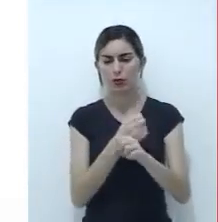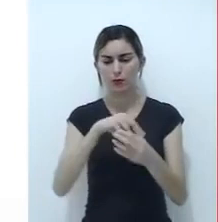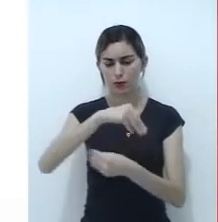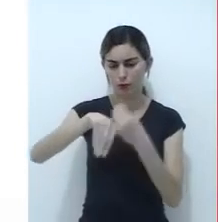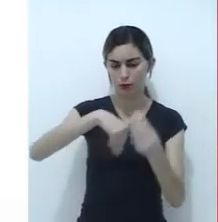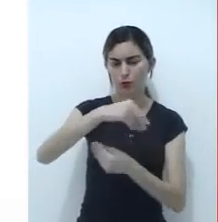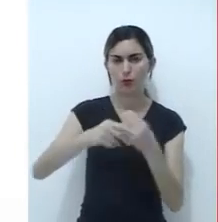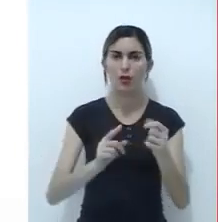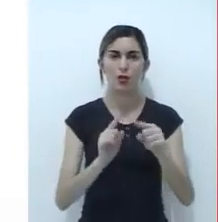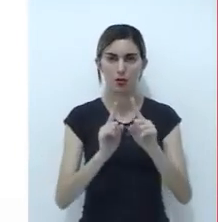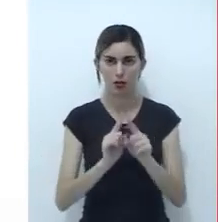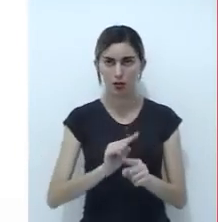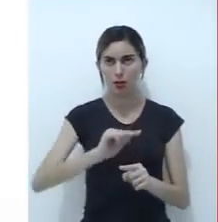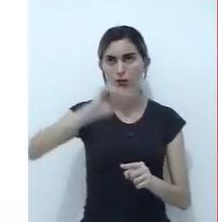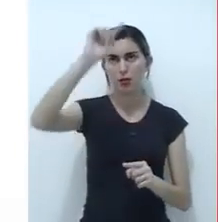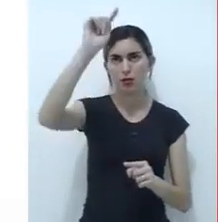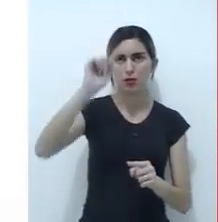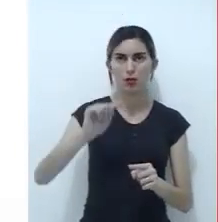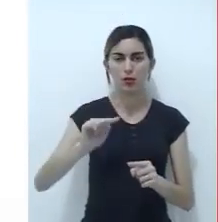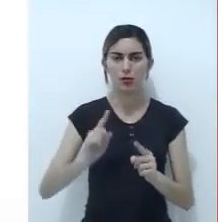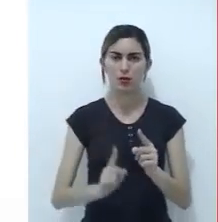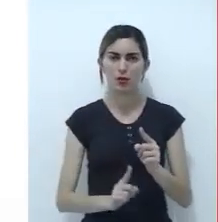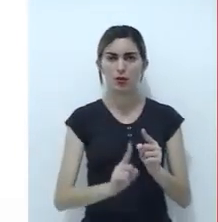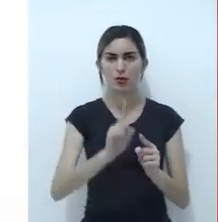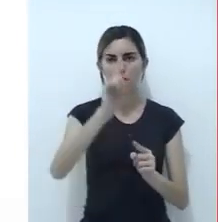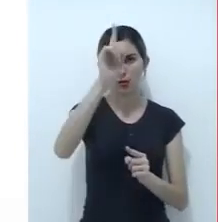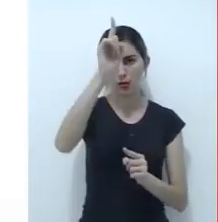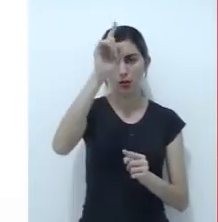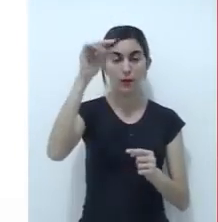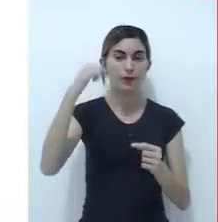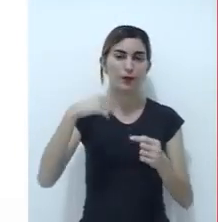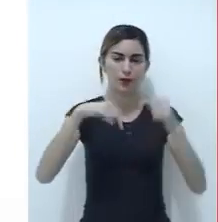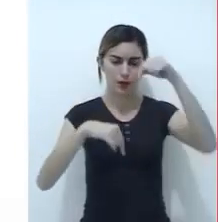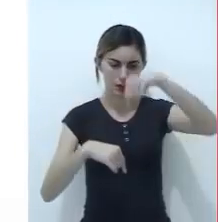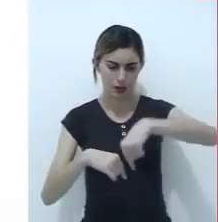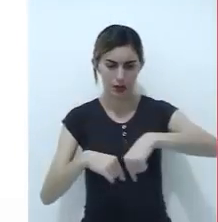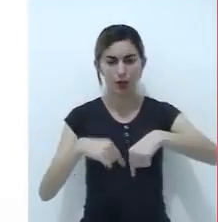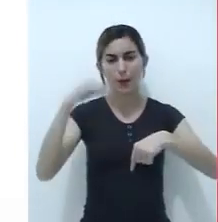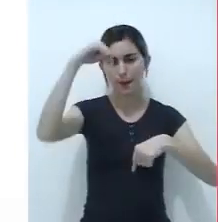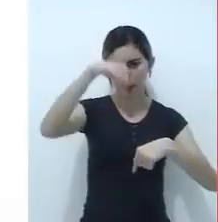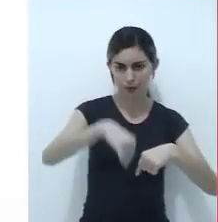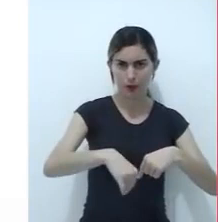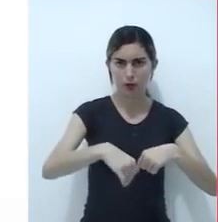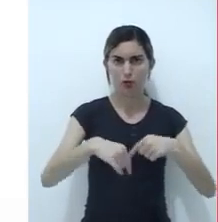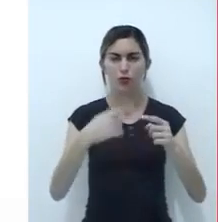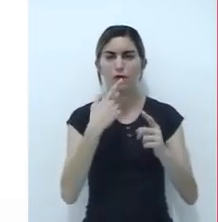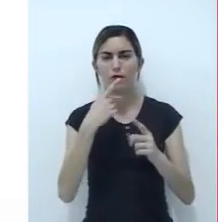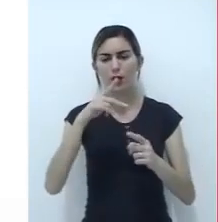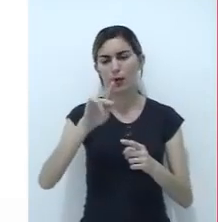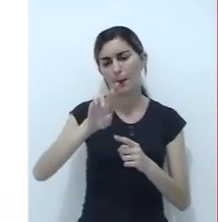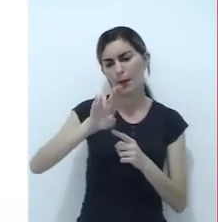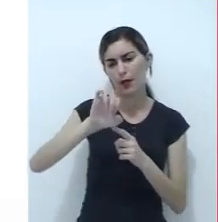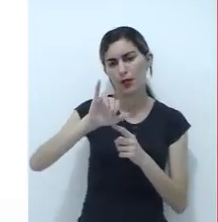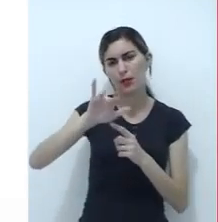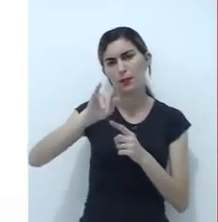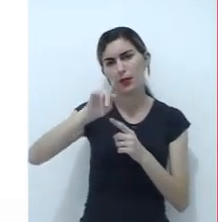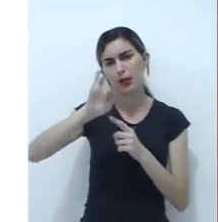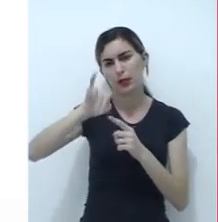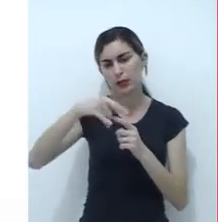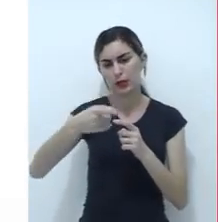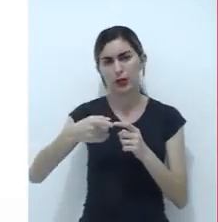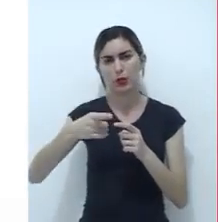reação. Uma seta, quando ela estiver indicada para baixo, indica que houve uma precipitação,